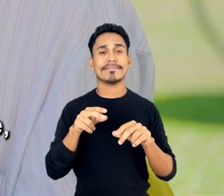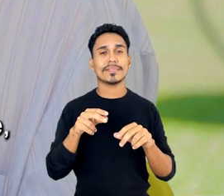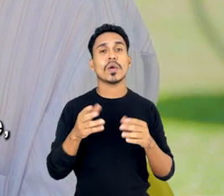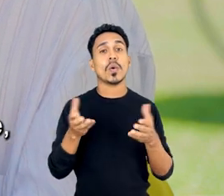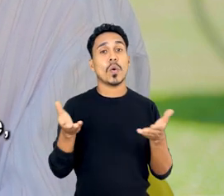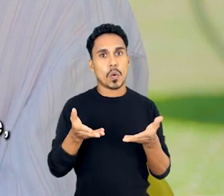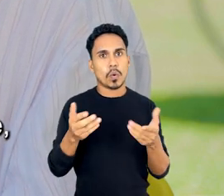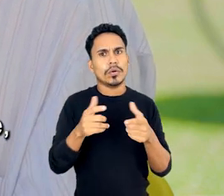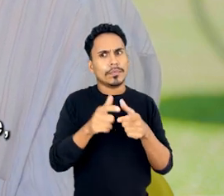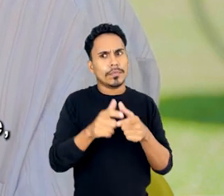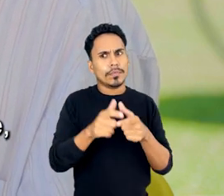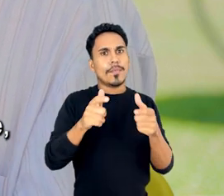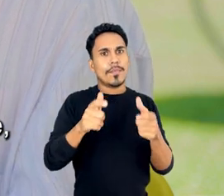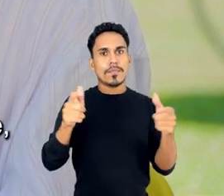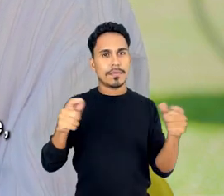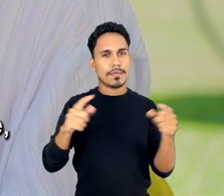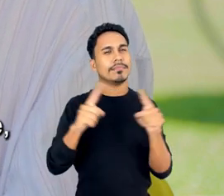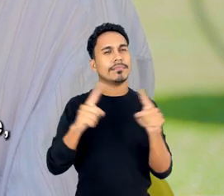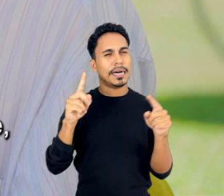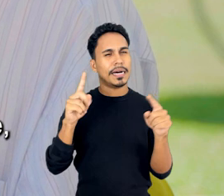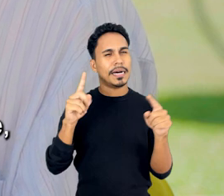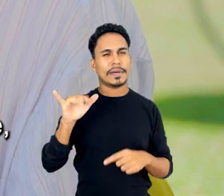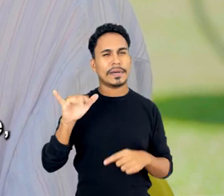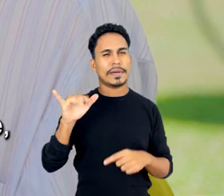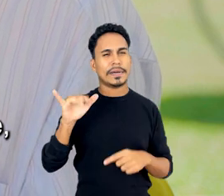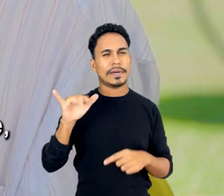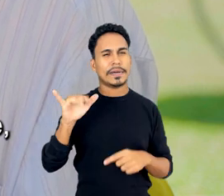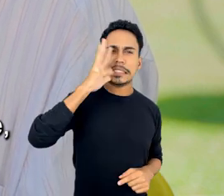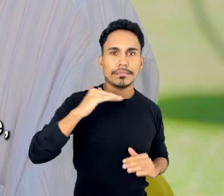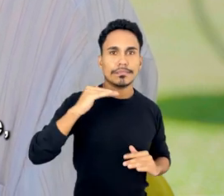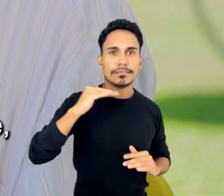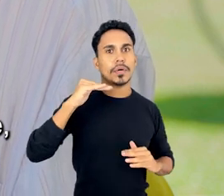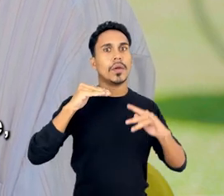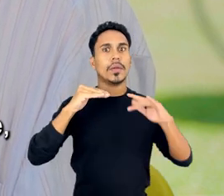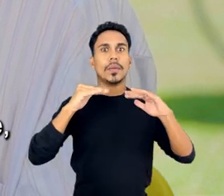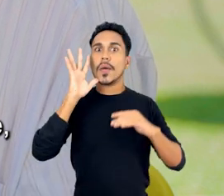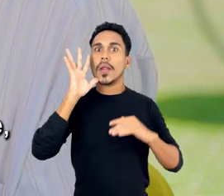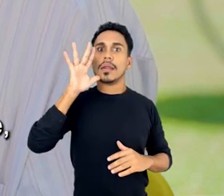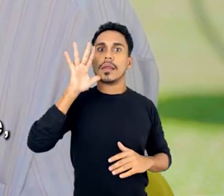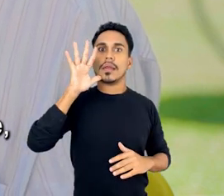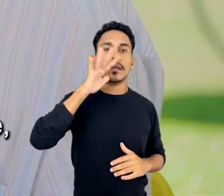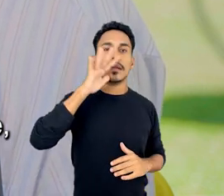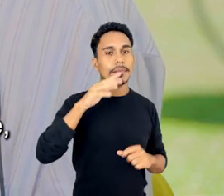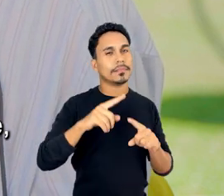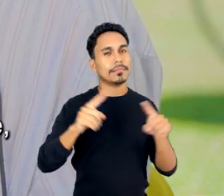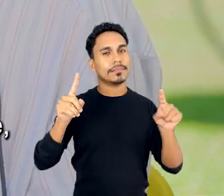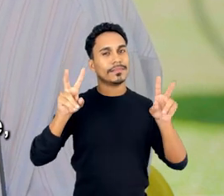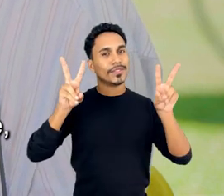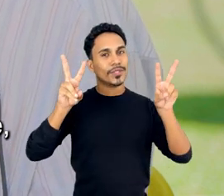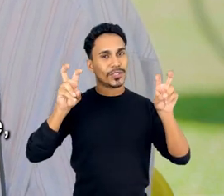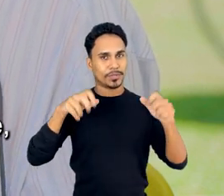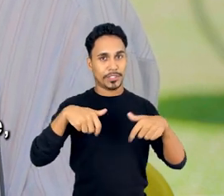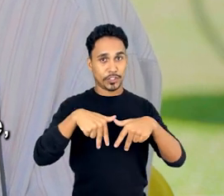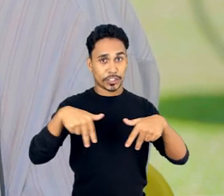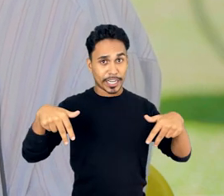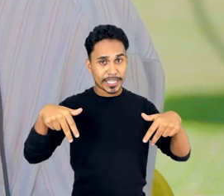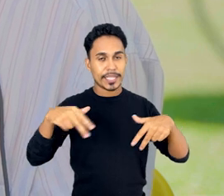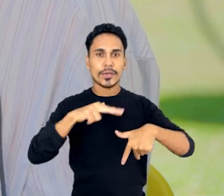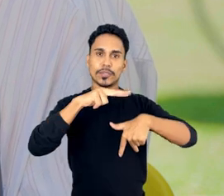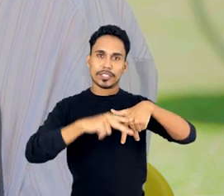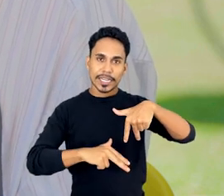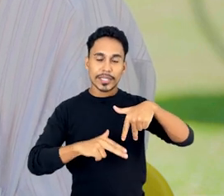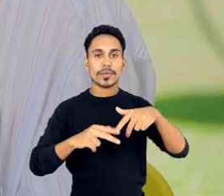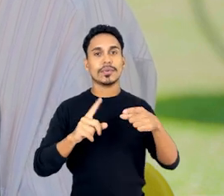muda mas não tão talvez rapidamente mas que de fato eh essa questão do gênero e dessa